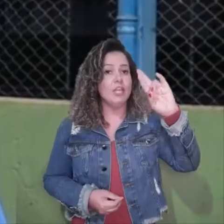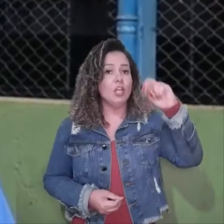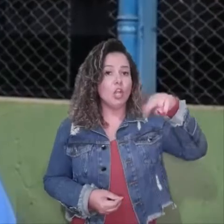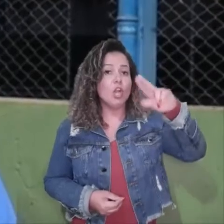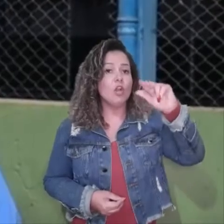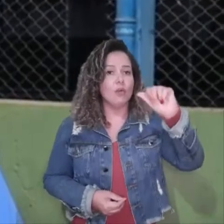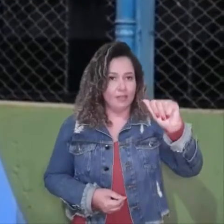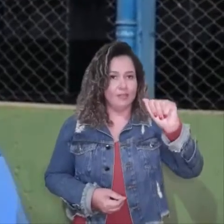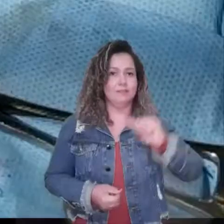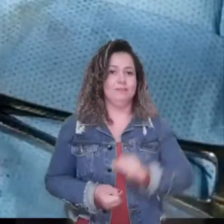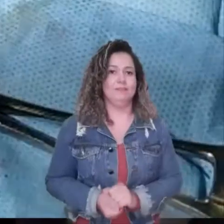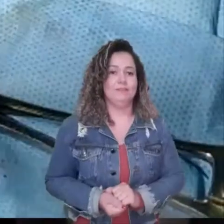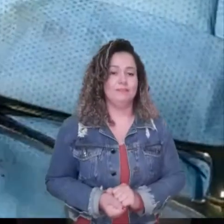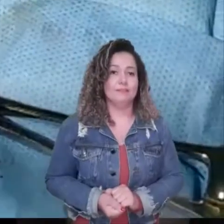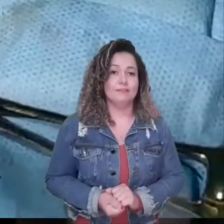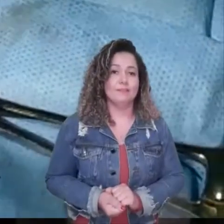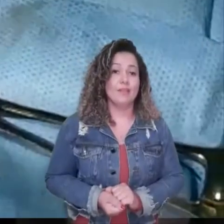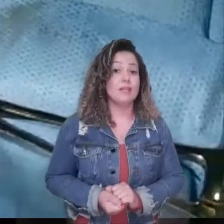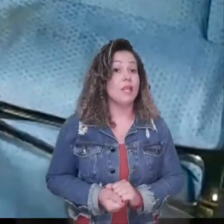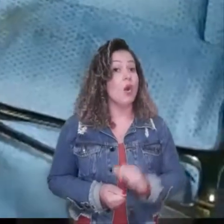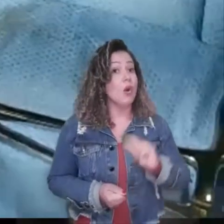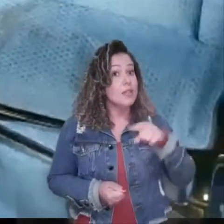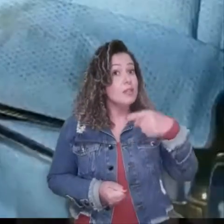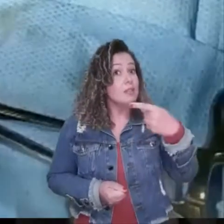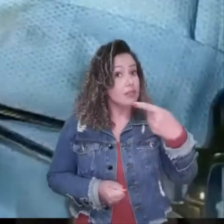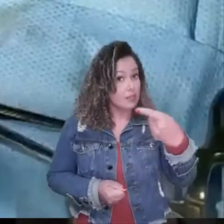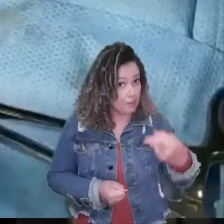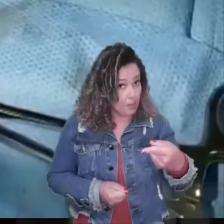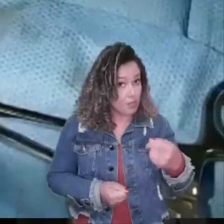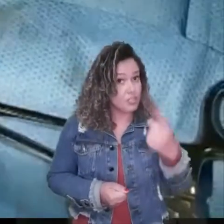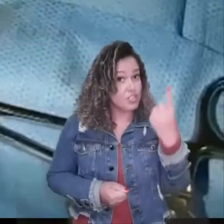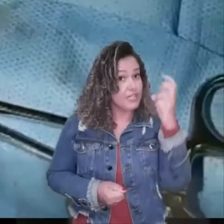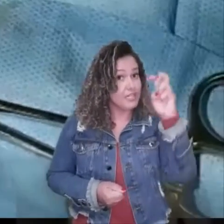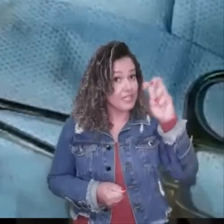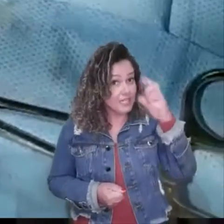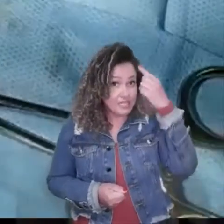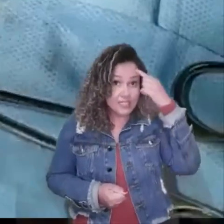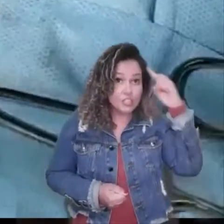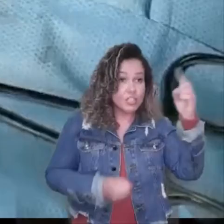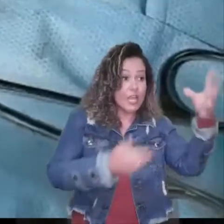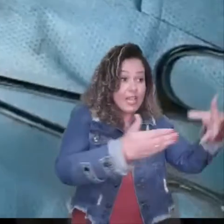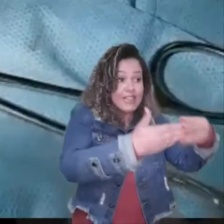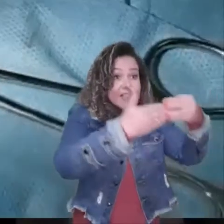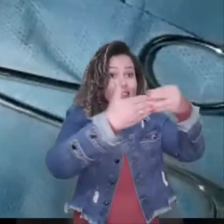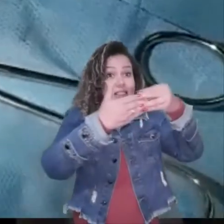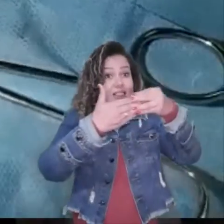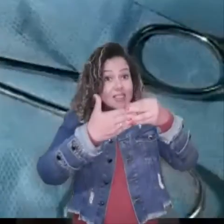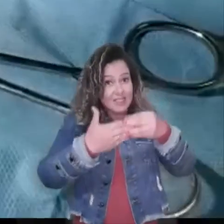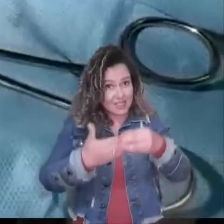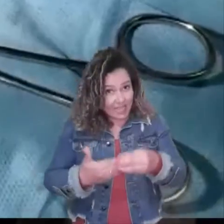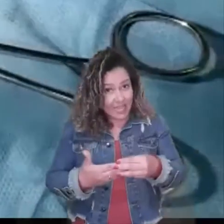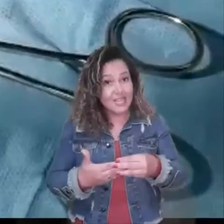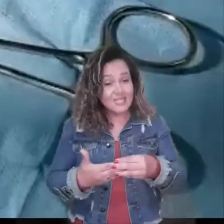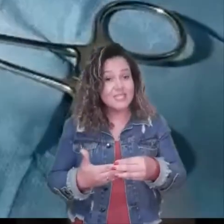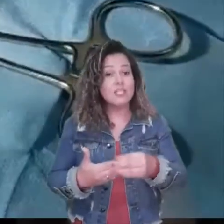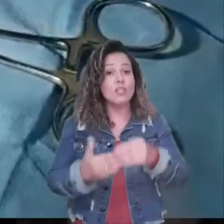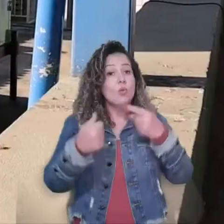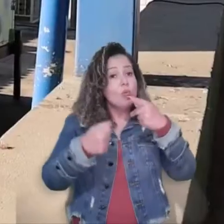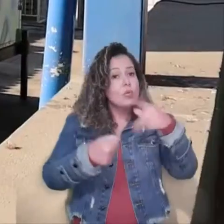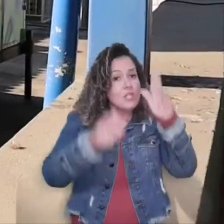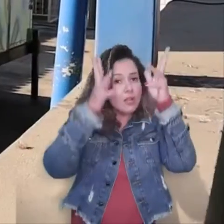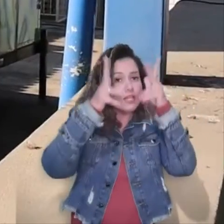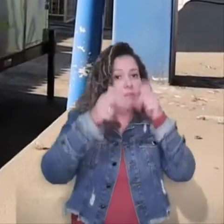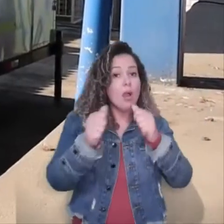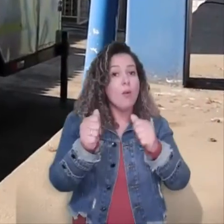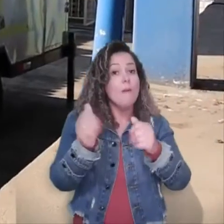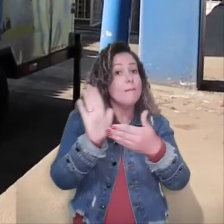gente receita aqui. A retirada dos 2 pontos cirúrgicos que garantem a cicatrização do corte é feita após 15 dias,